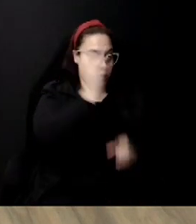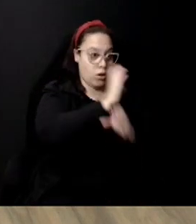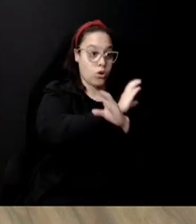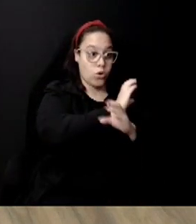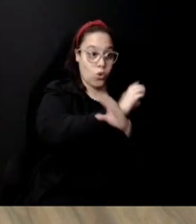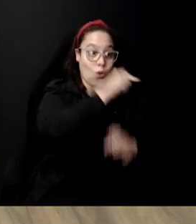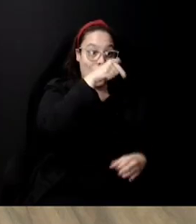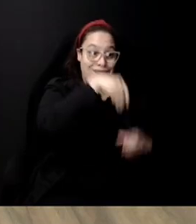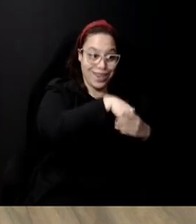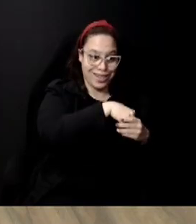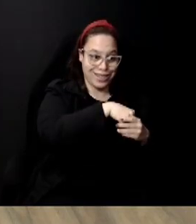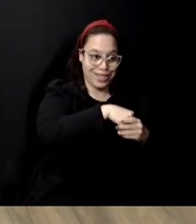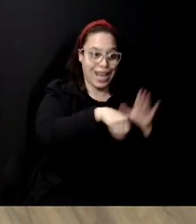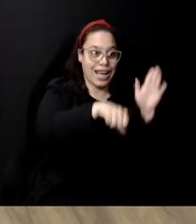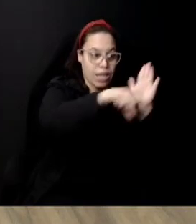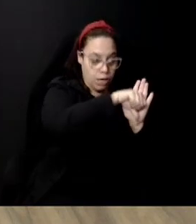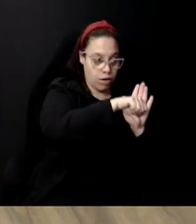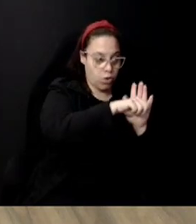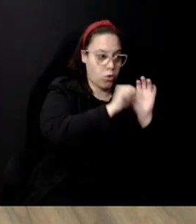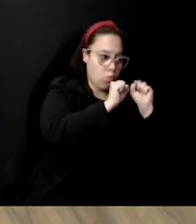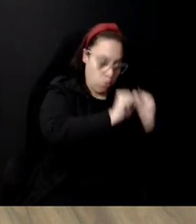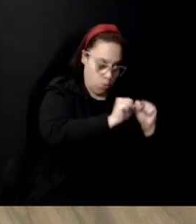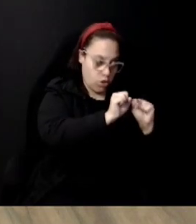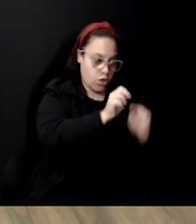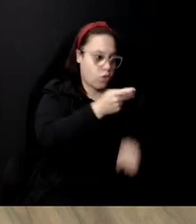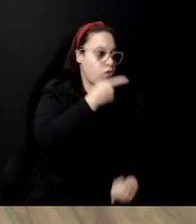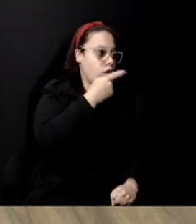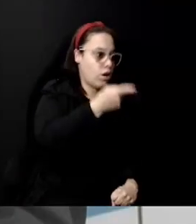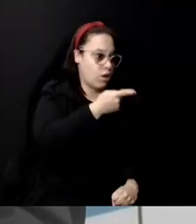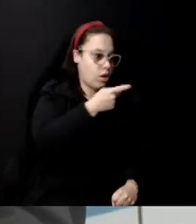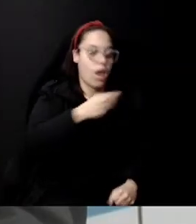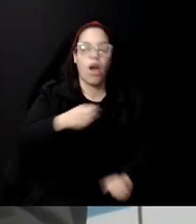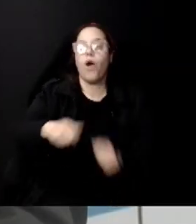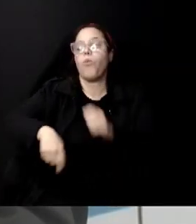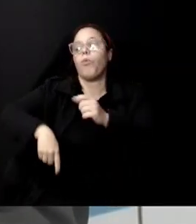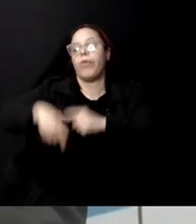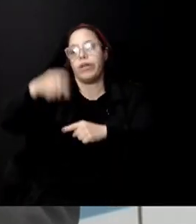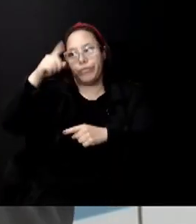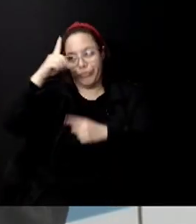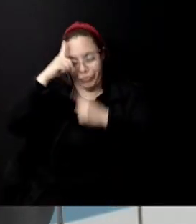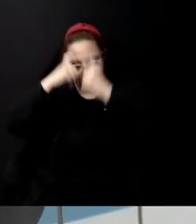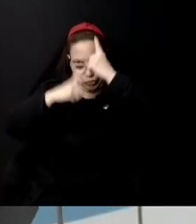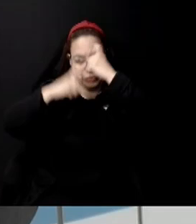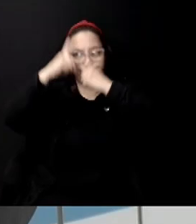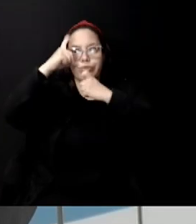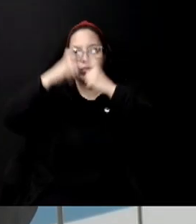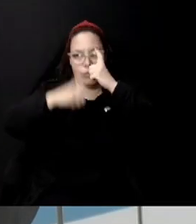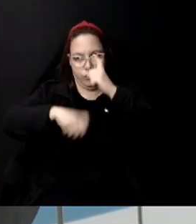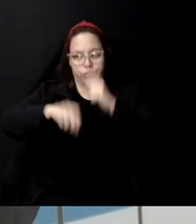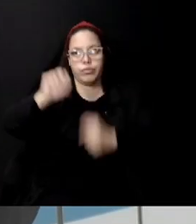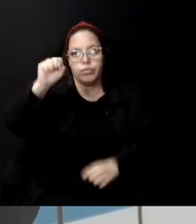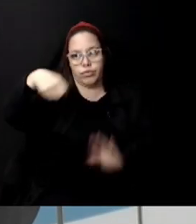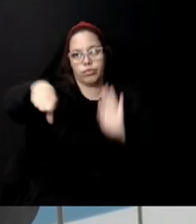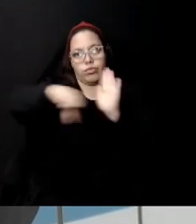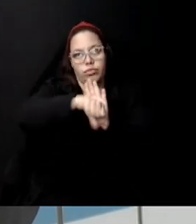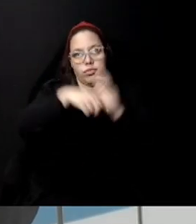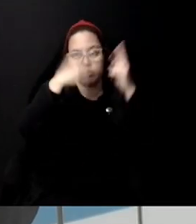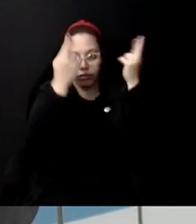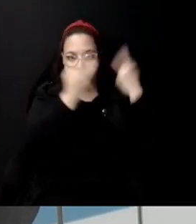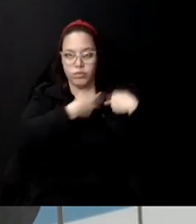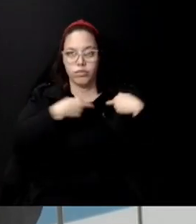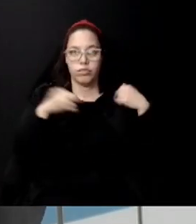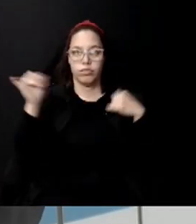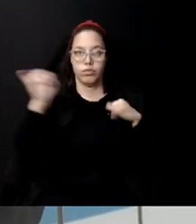é criminal, a gente pode chamar dessa forma? É uma violação ao direito internacional humanitário que vai gerar responsabilidade internacional do